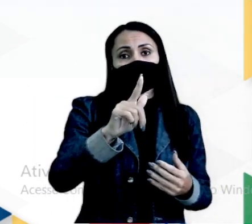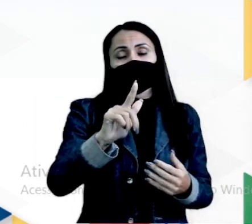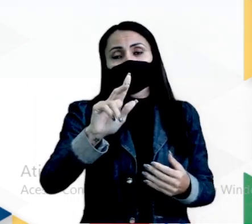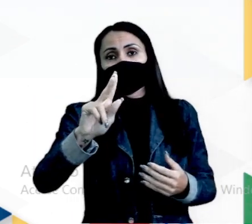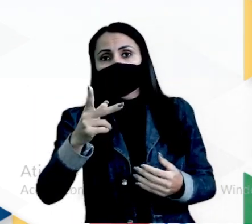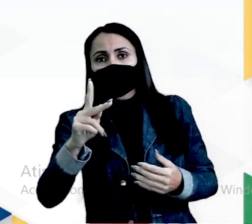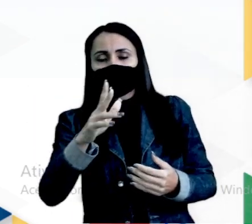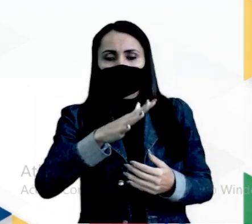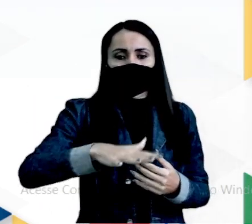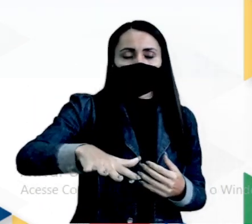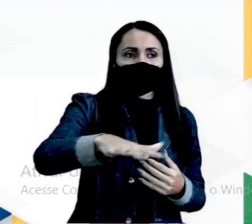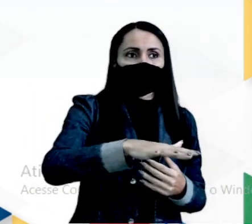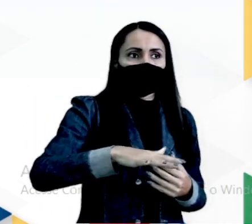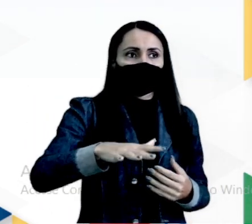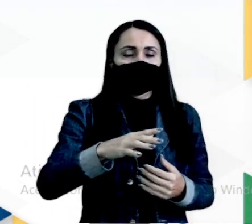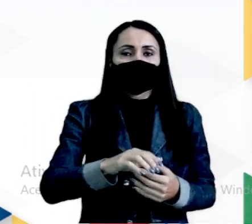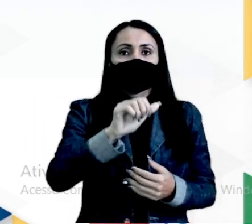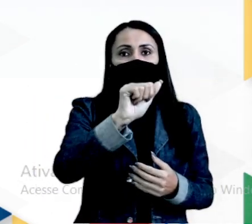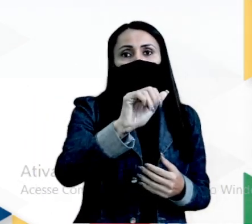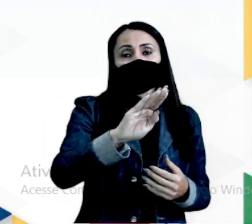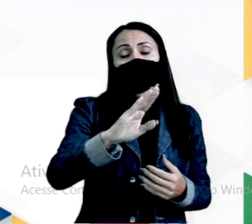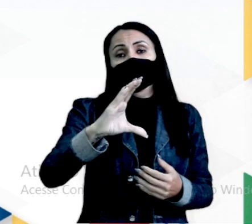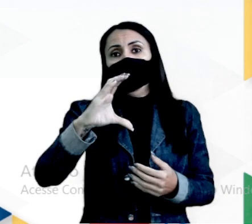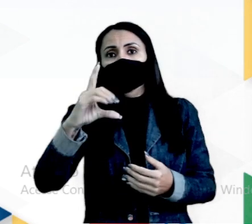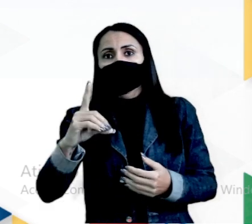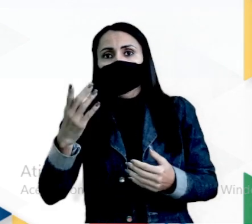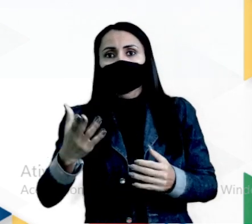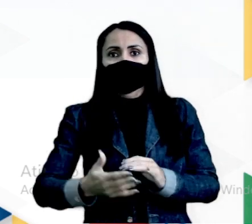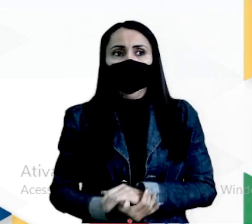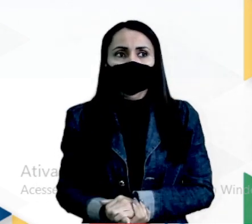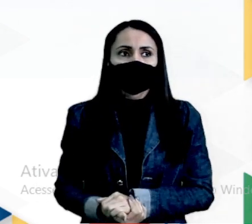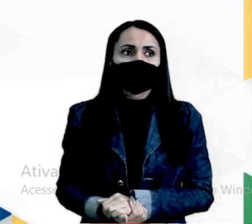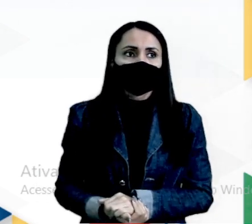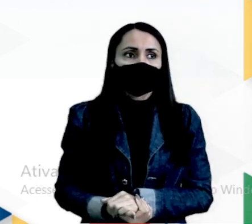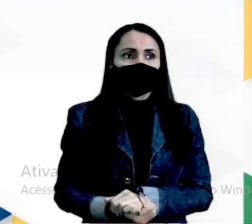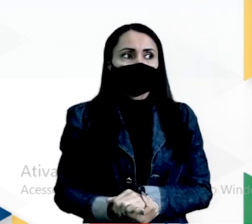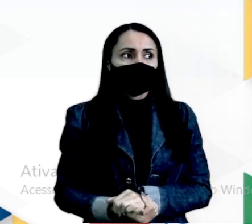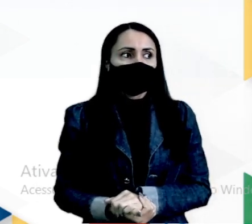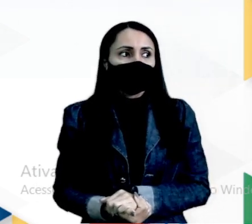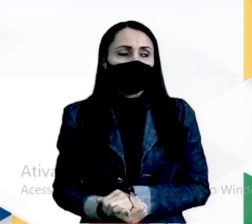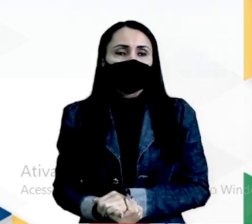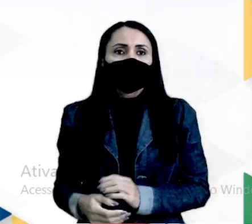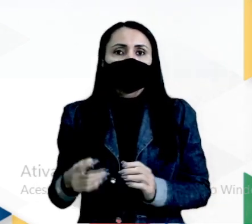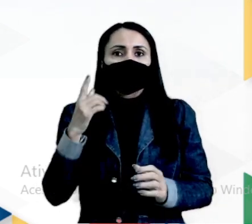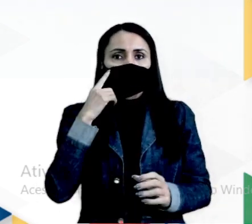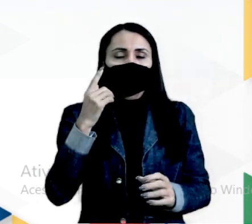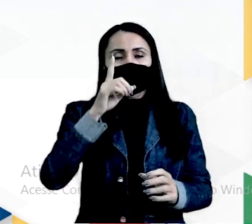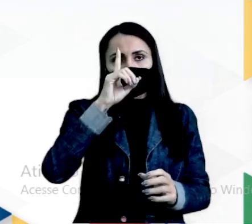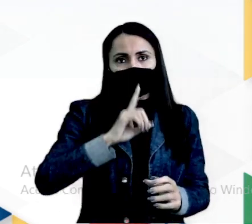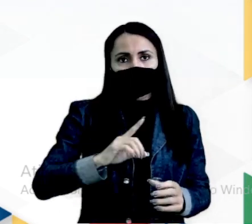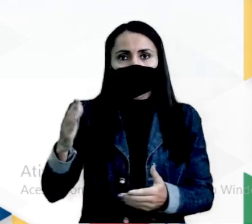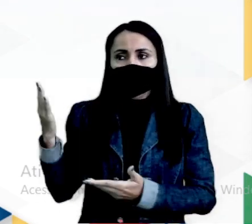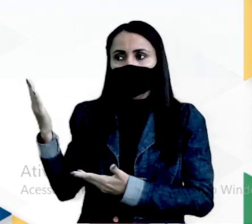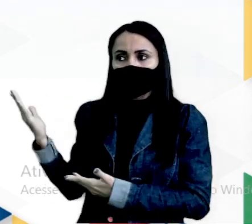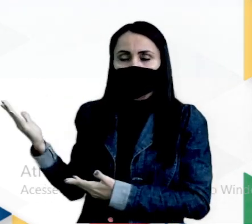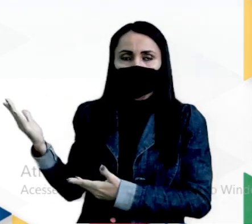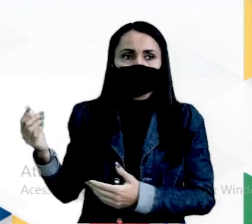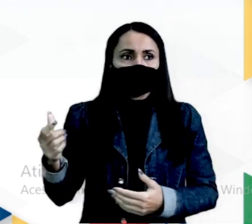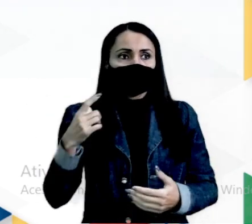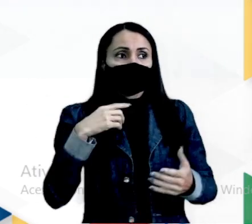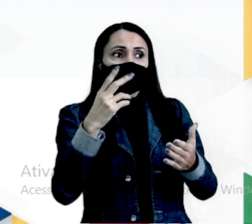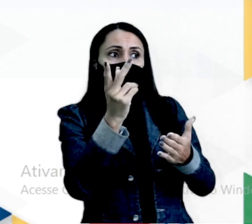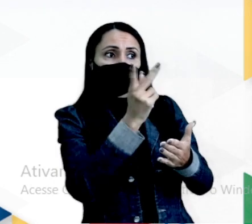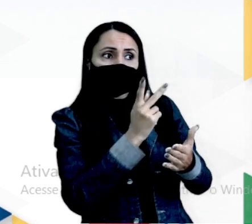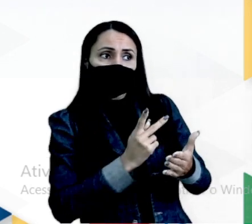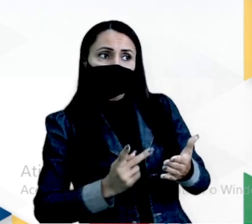área da região quadrada ABCD, tá? Esse quadradão aí, ó, com esse amarelinho no meio. Veja, se ele está desenhado